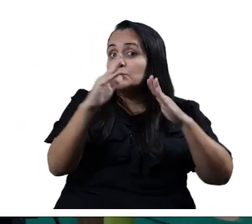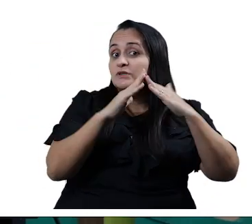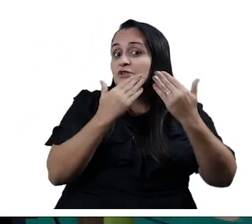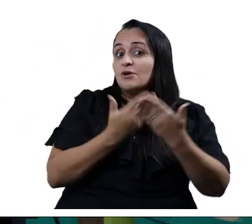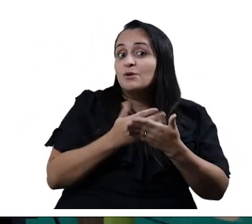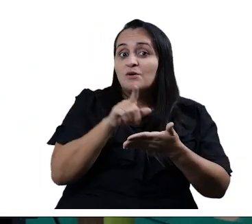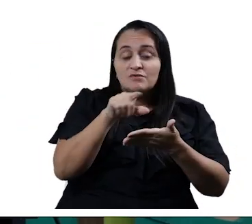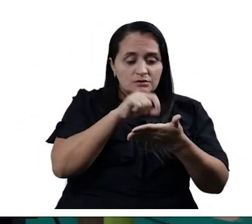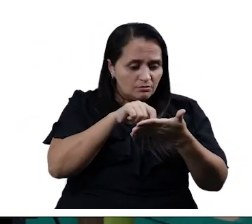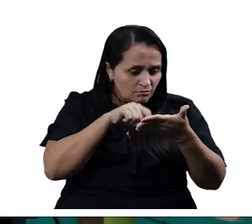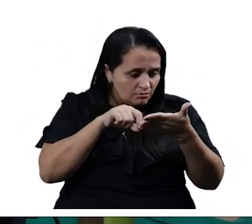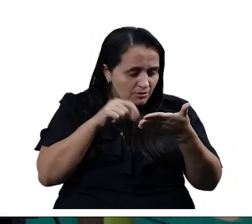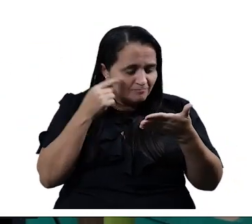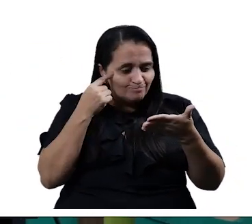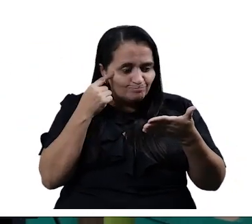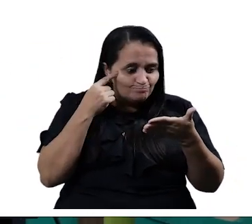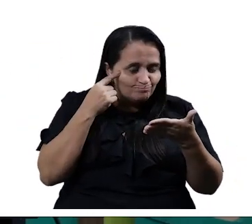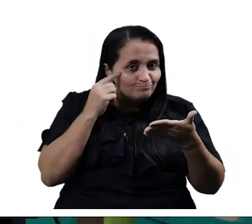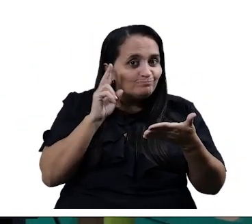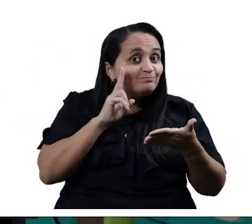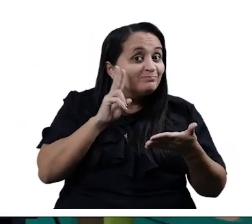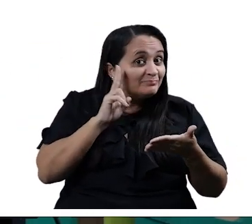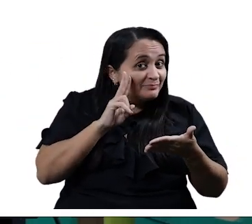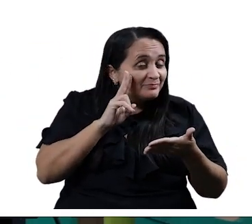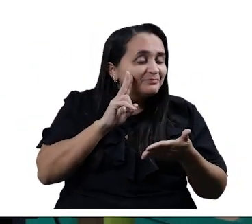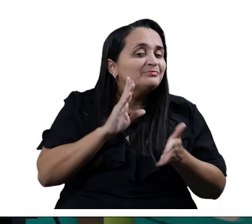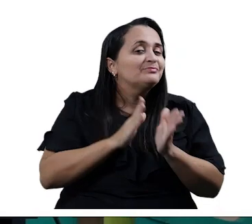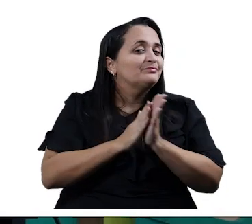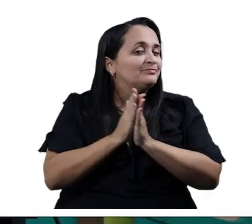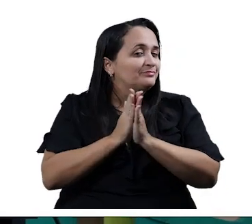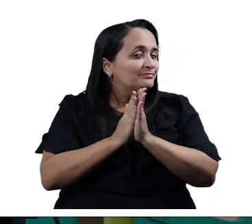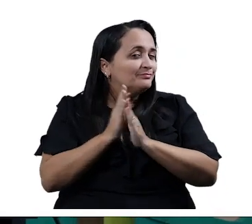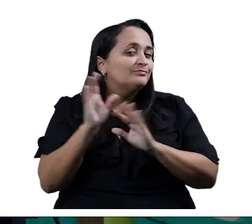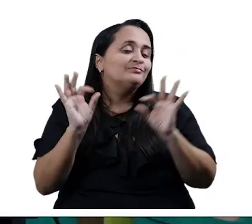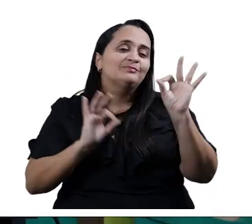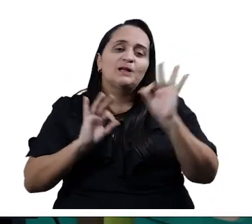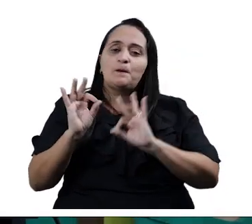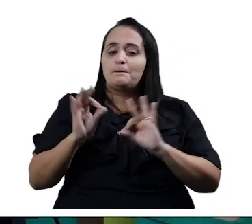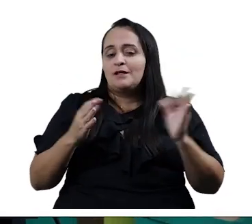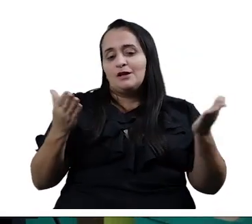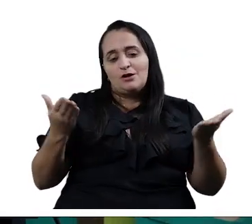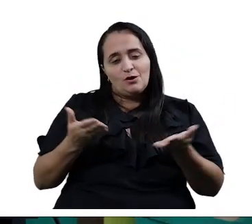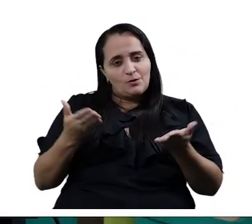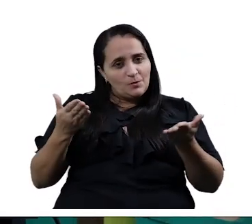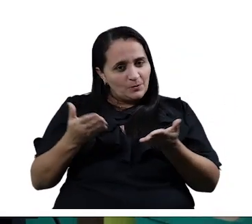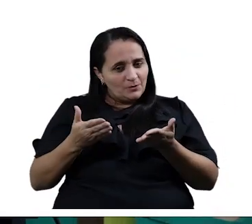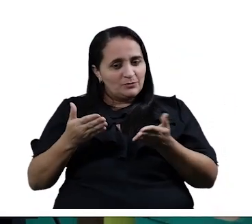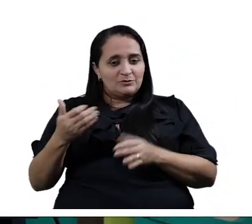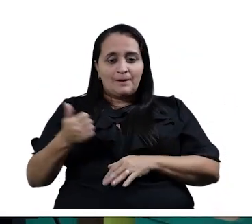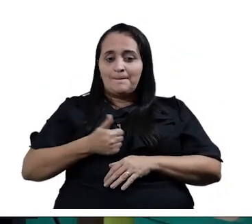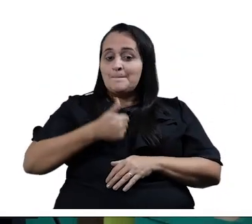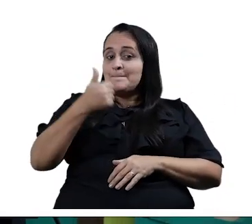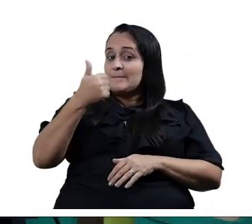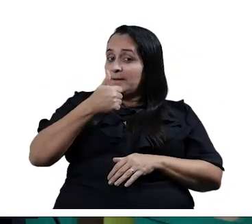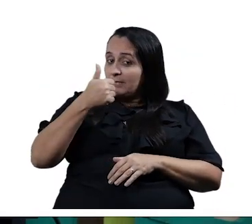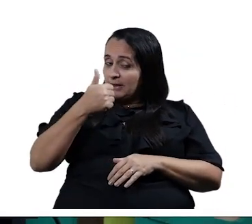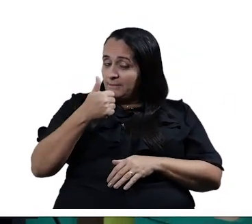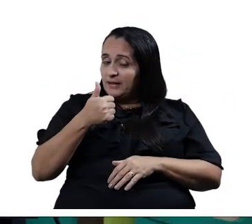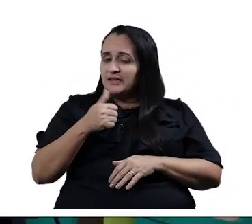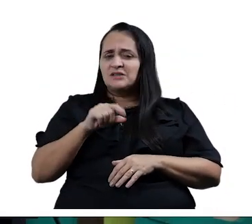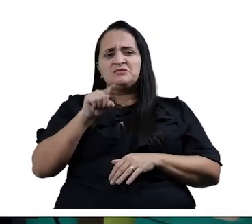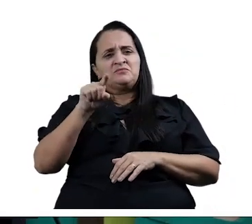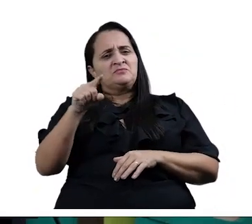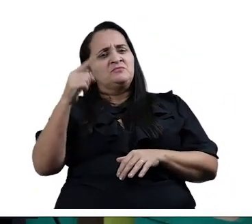bom? Então, prepara aí que a aula de hoje é revisão. Mas é a primeira parte, viu?